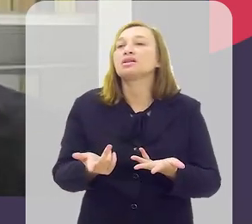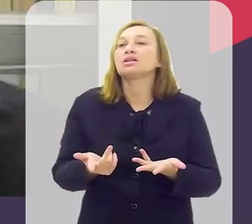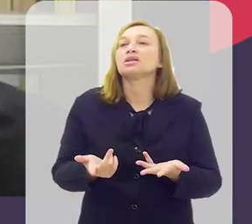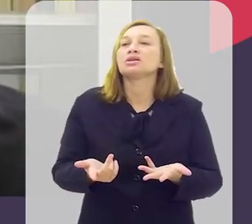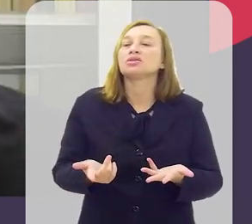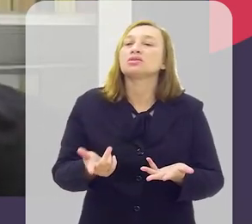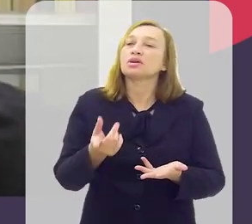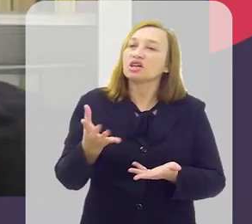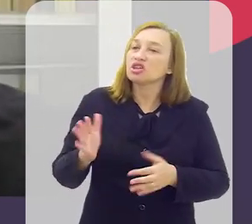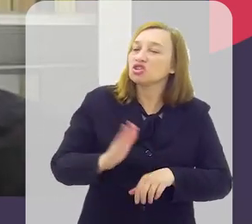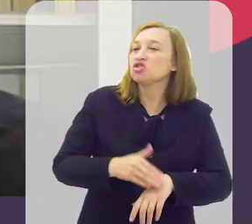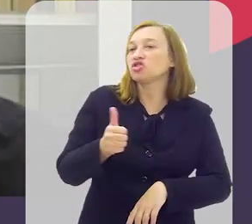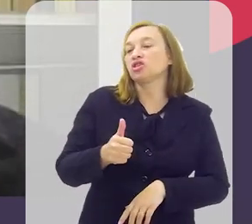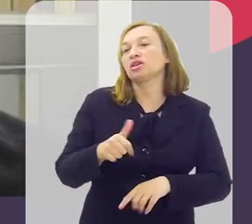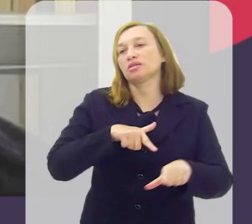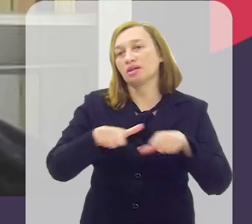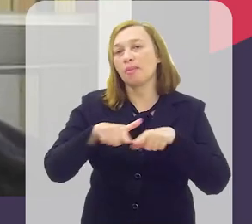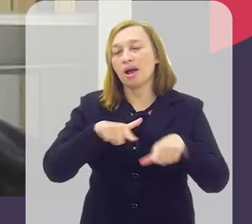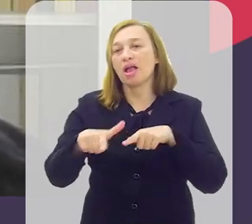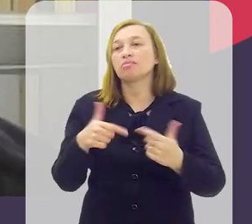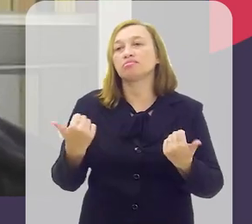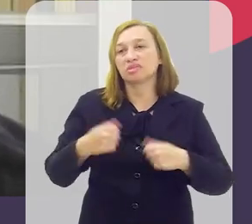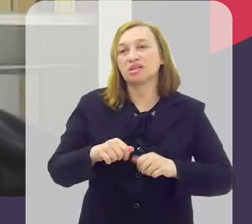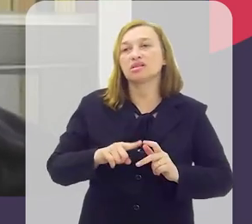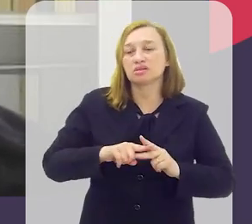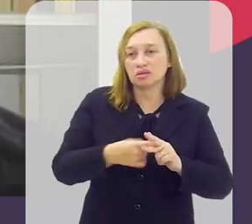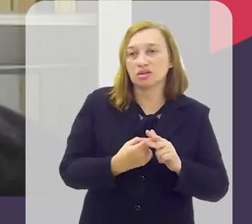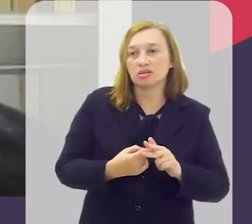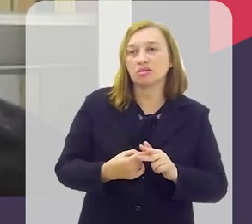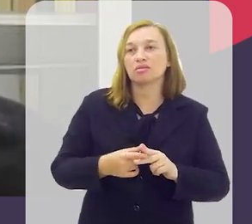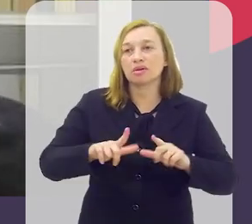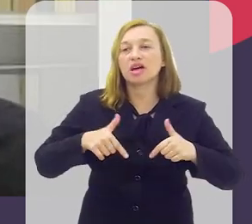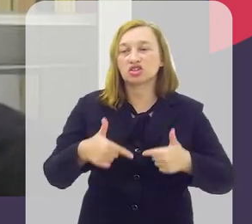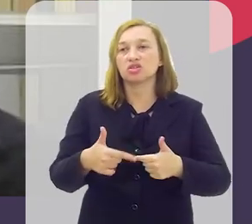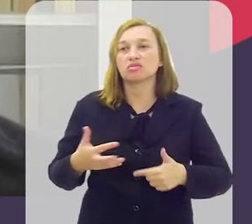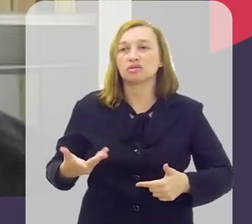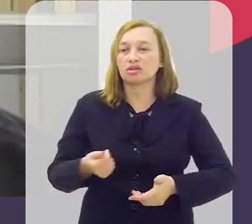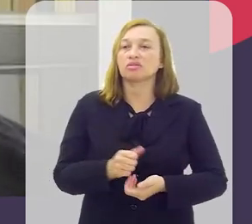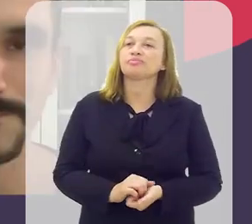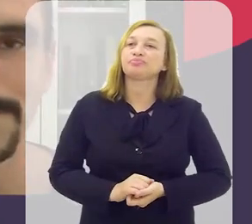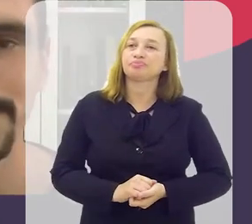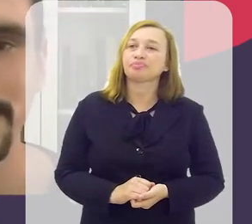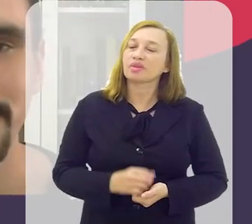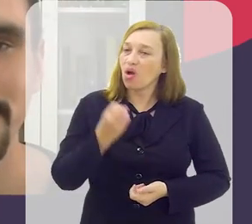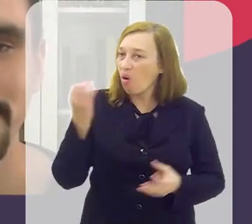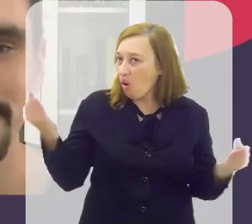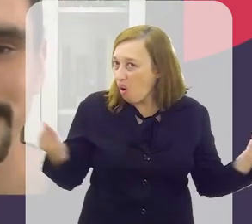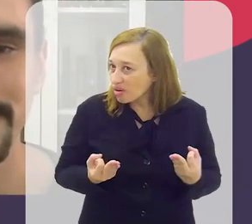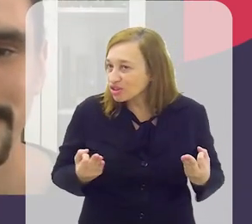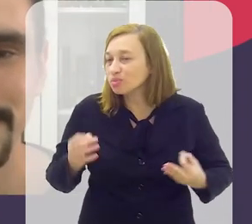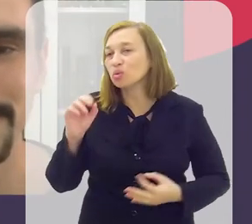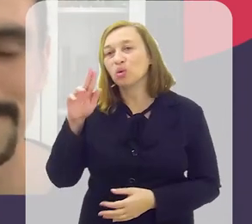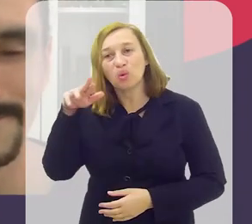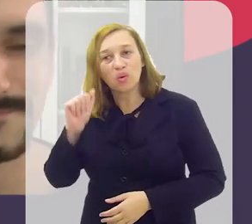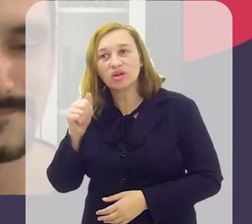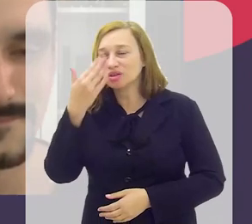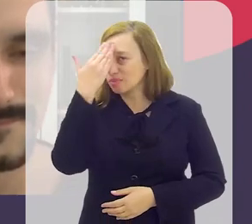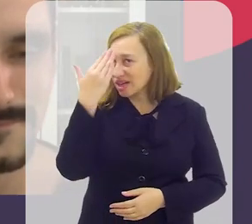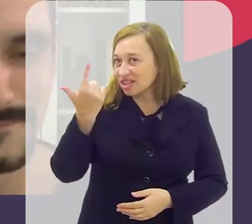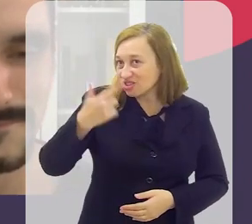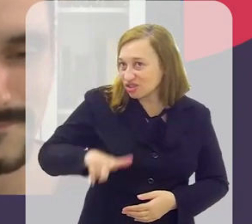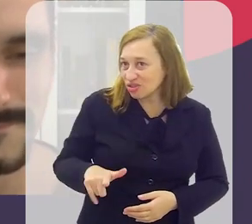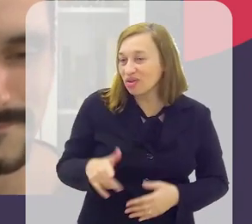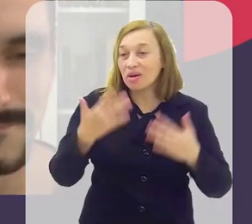tenham condições mais dignas de trabalho. Eu acho que a regulamentação precisa funcionar para isso. Tá ótimo, Lucas.